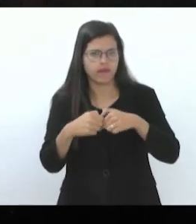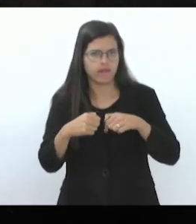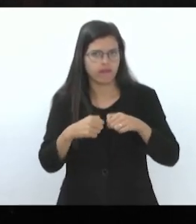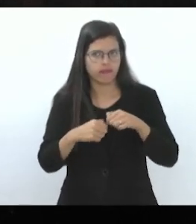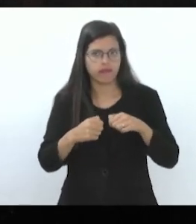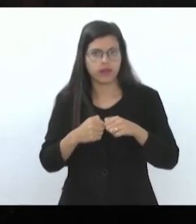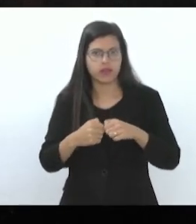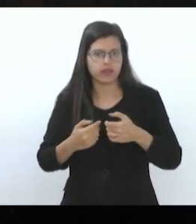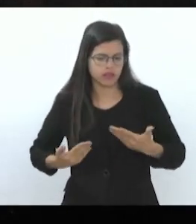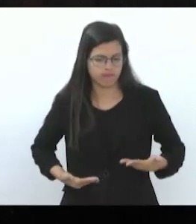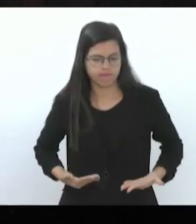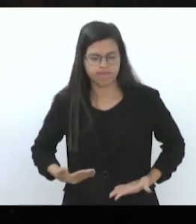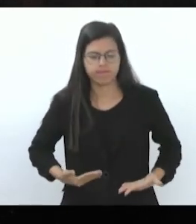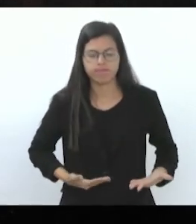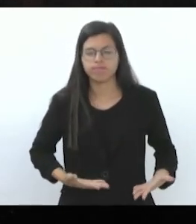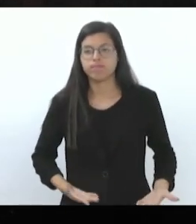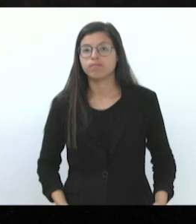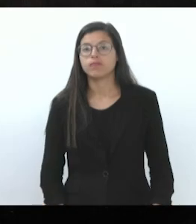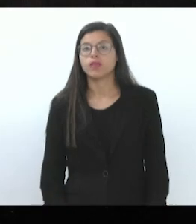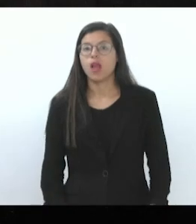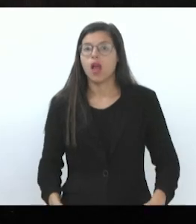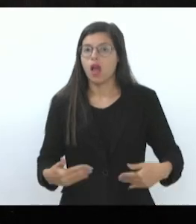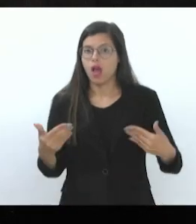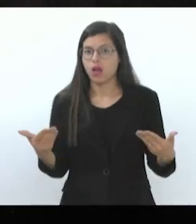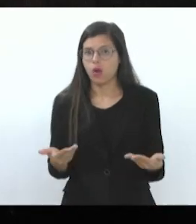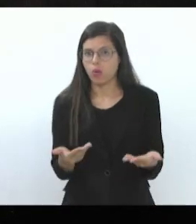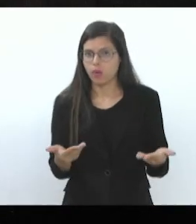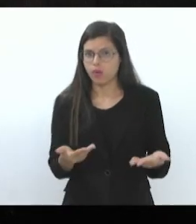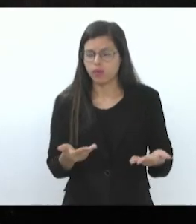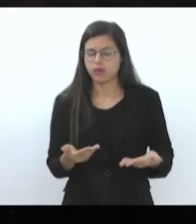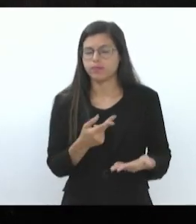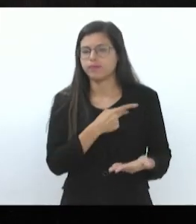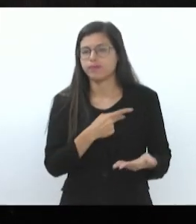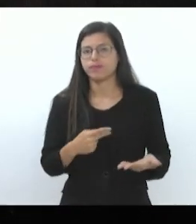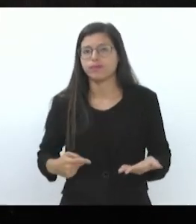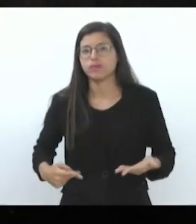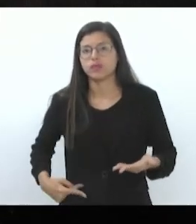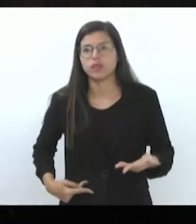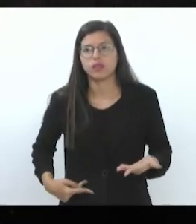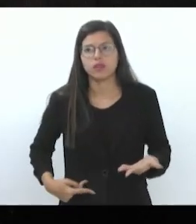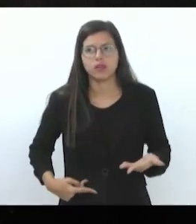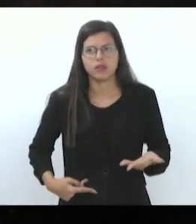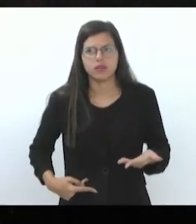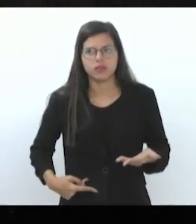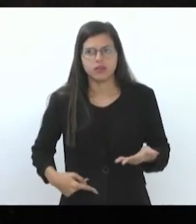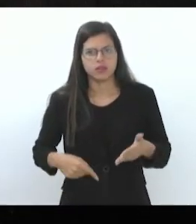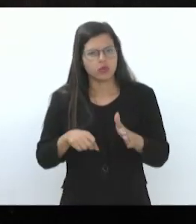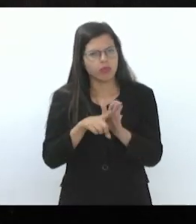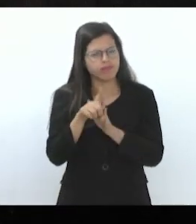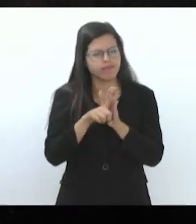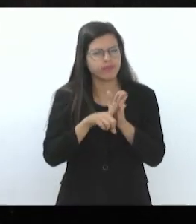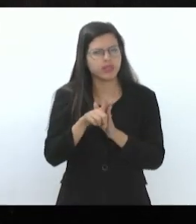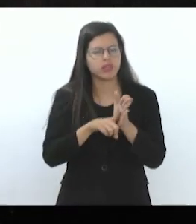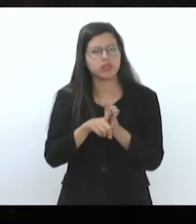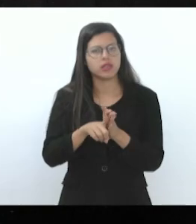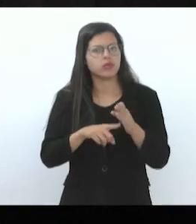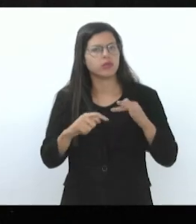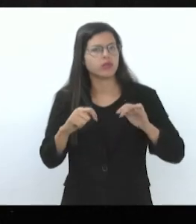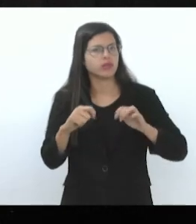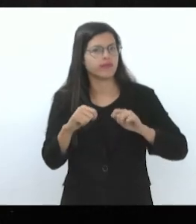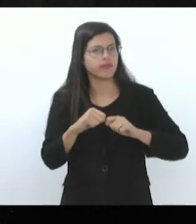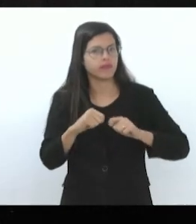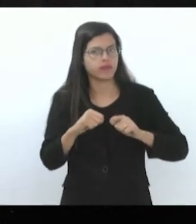Agora, senhora presidente, eu andei aprofundando o que fez